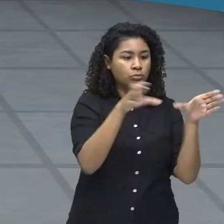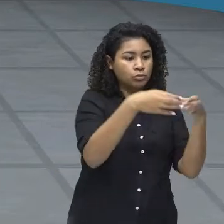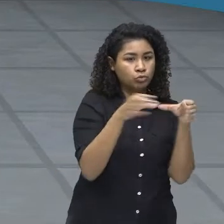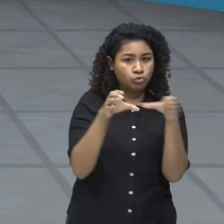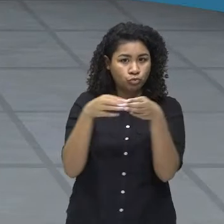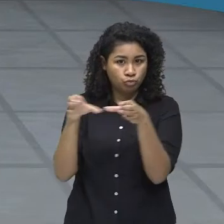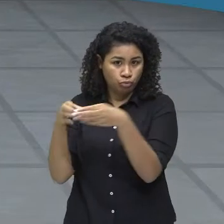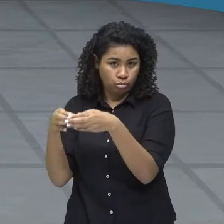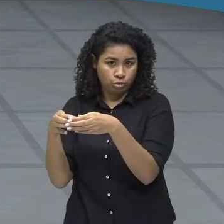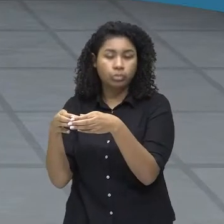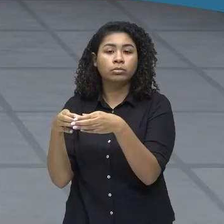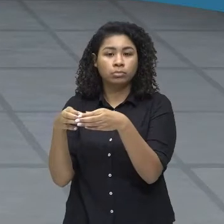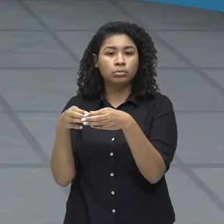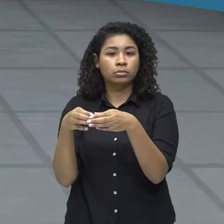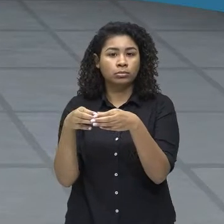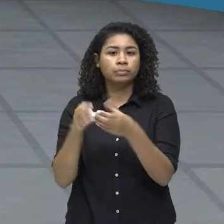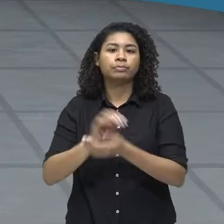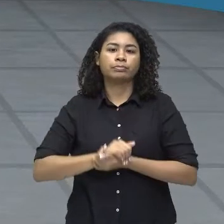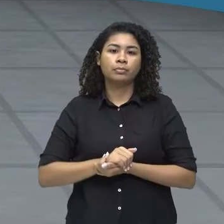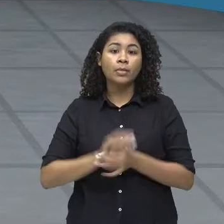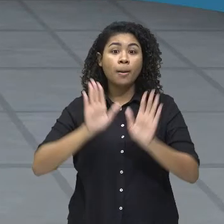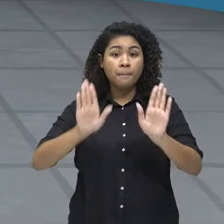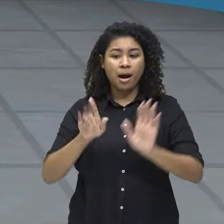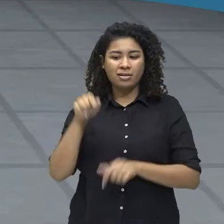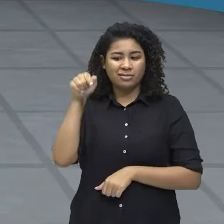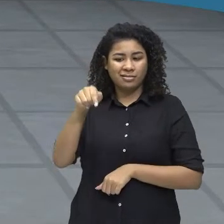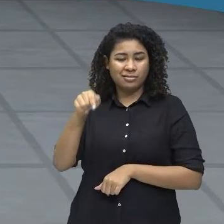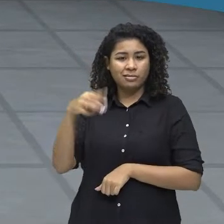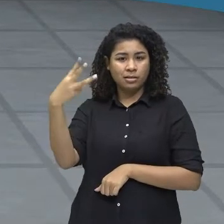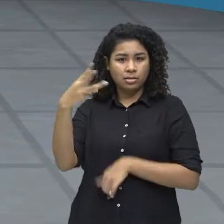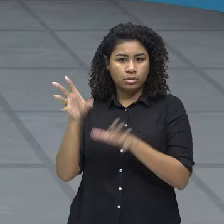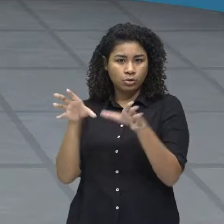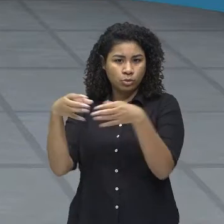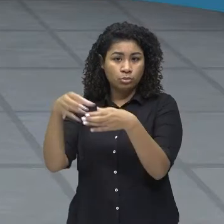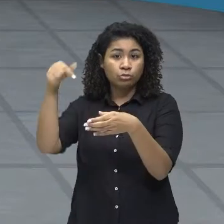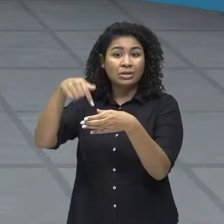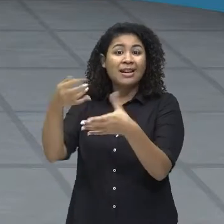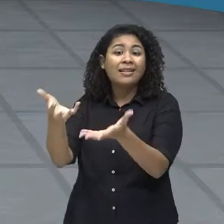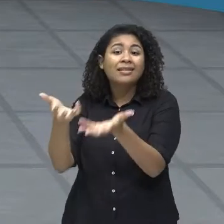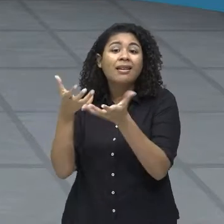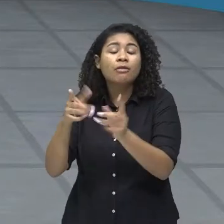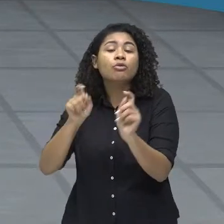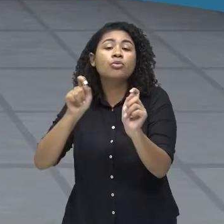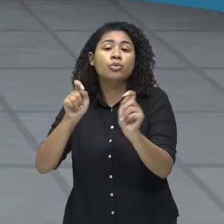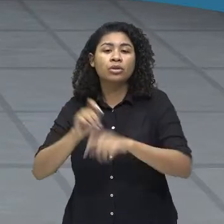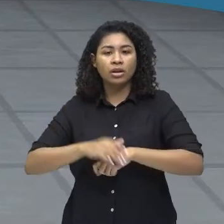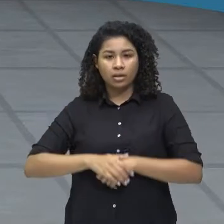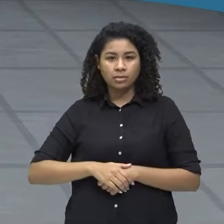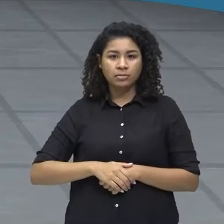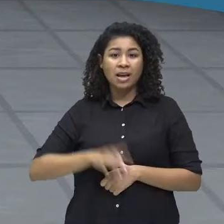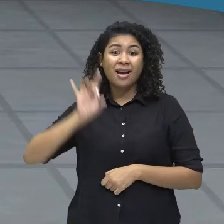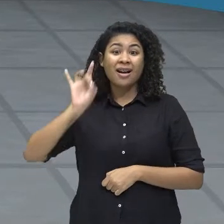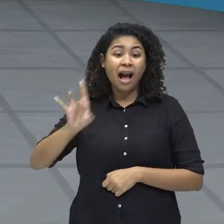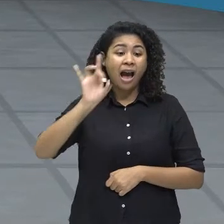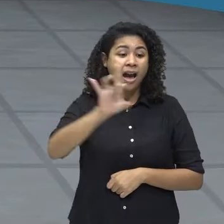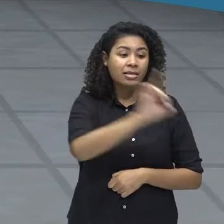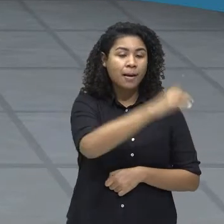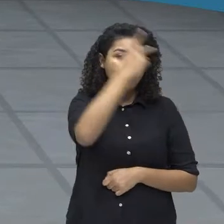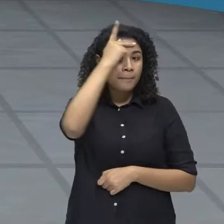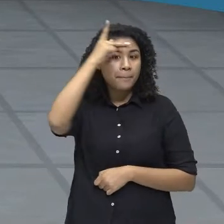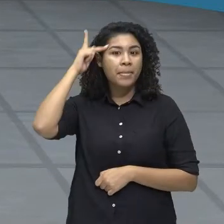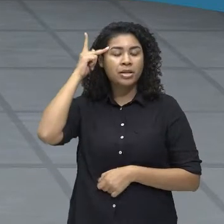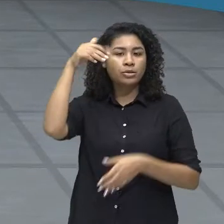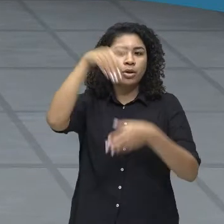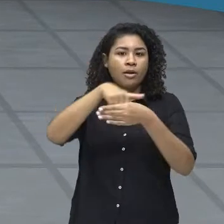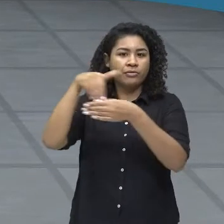fosse cabeça a cabeça, até porque o terceiro Estado, por ser mais populoso, possuía mais deputados na